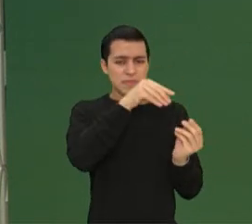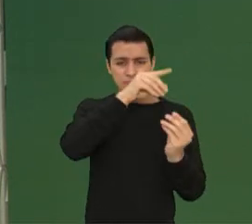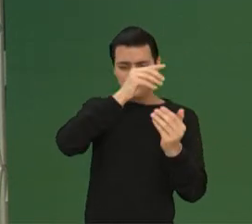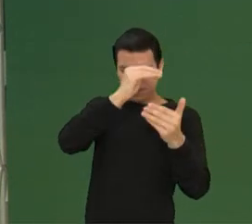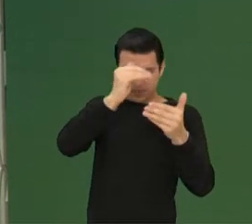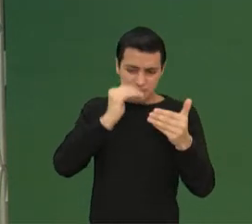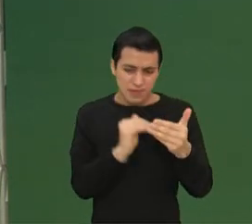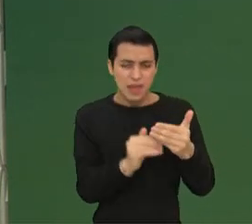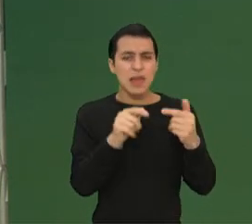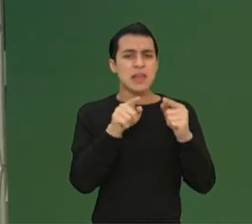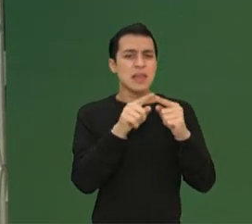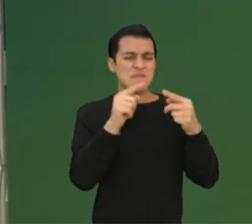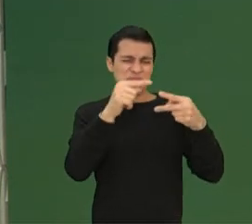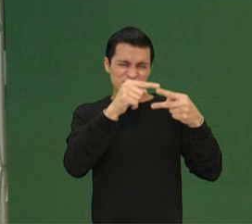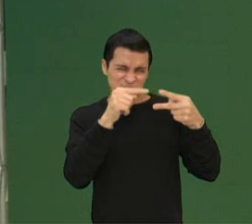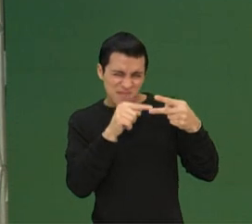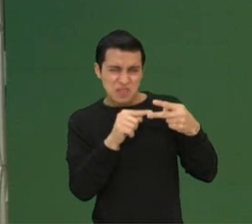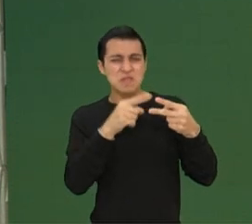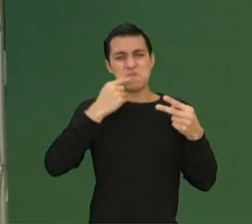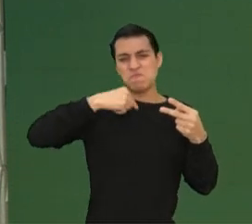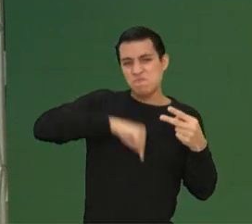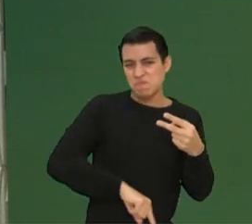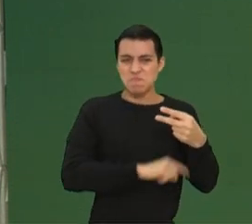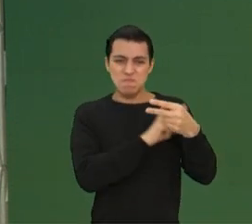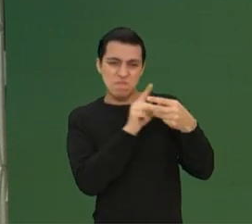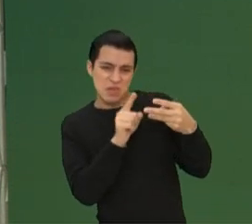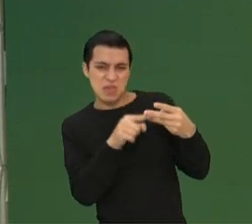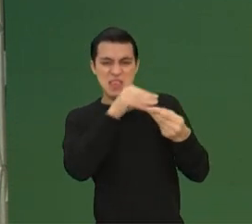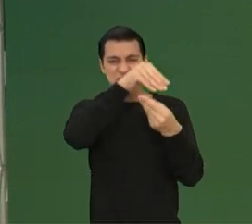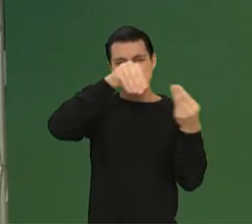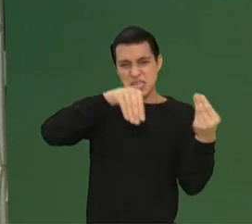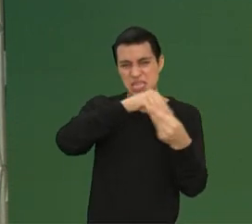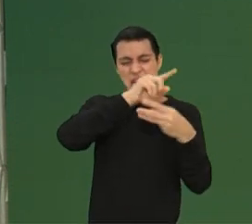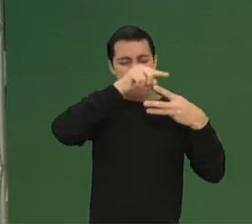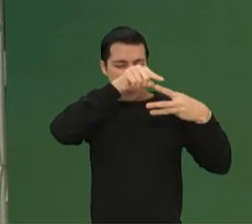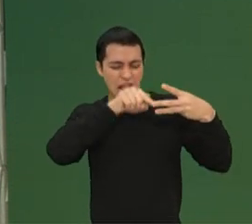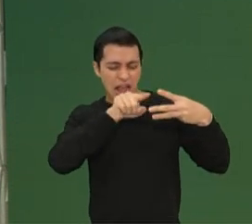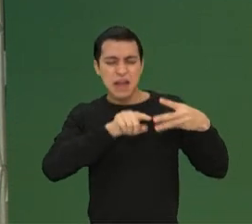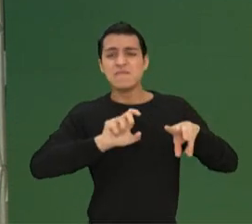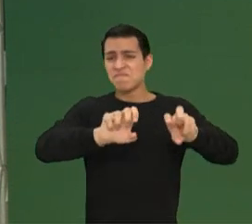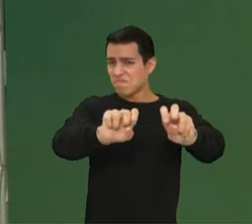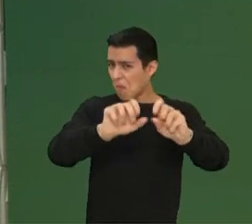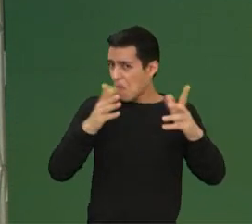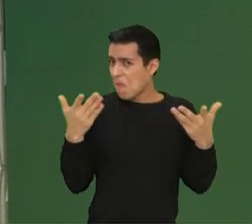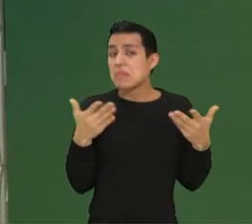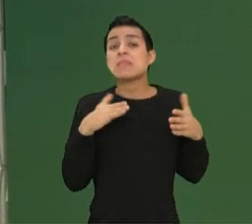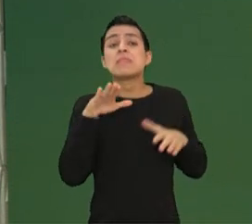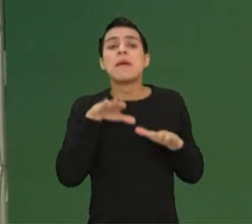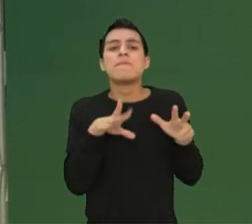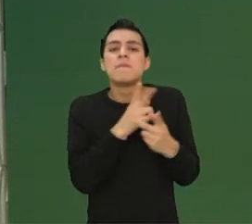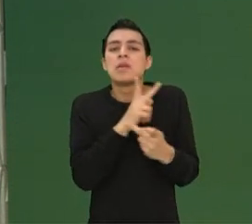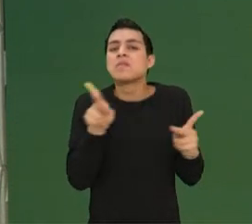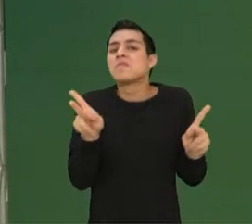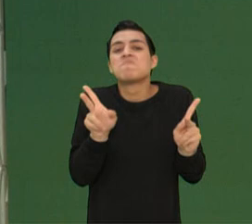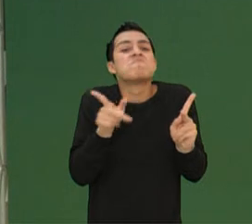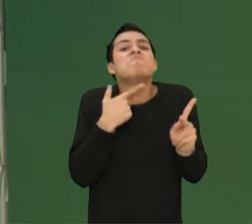na sequência, uma subjetiva? Posso fazer uma enquete mista? Posso. Lembrando, depende do seu